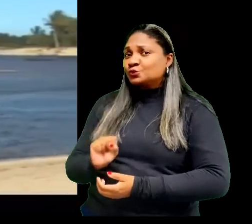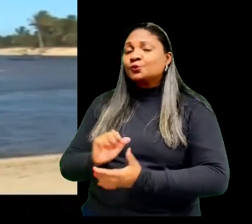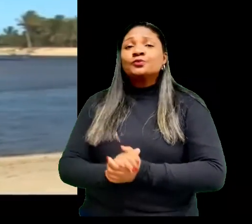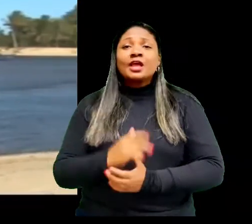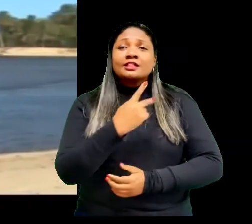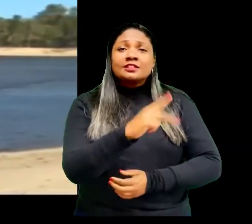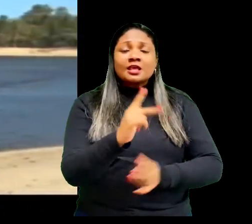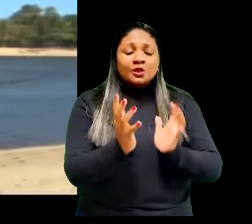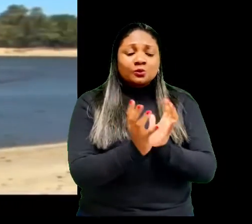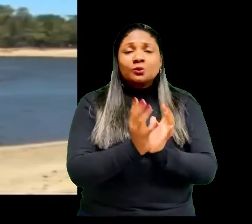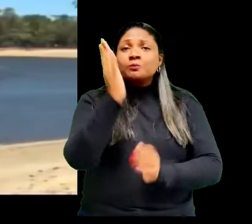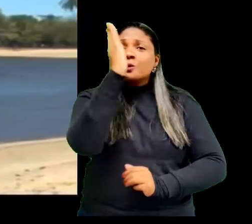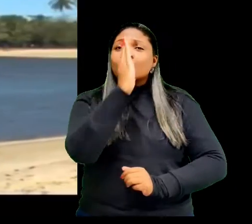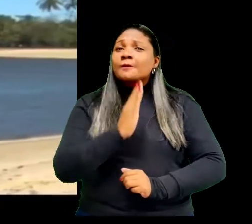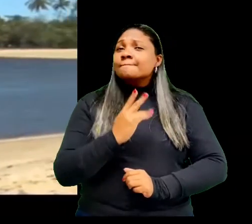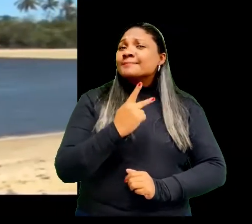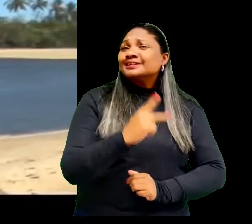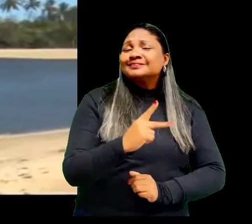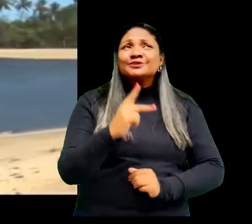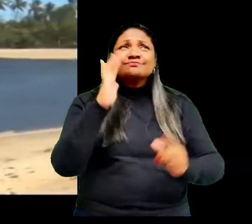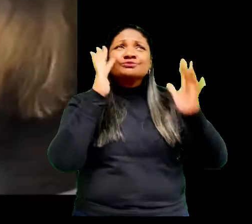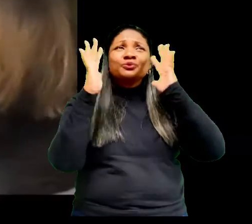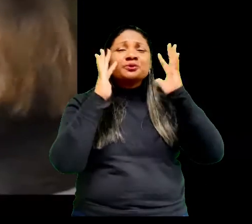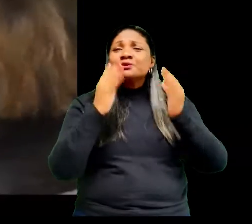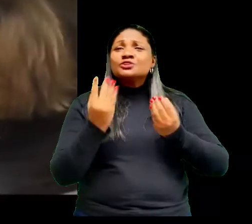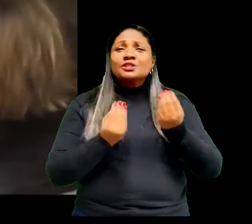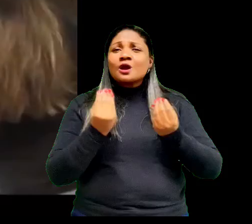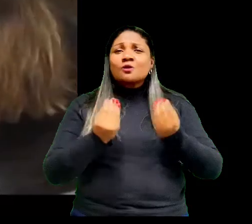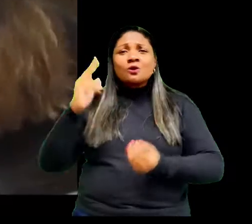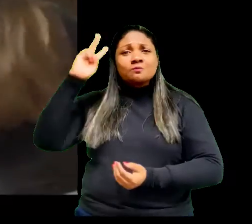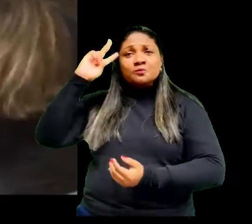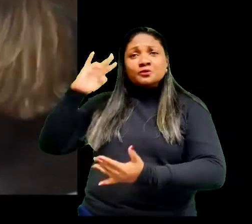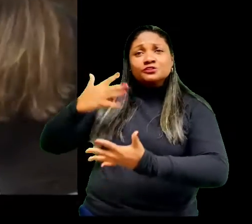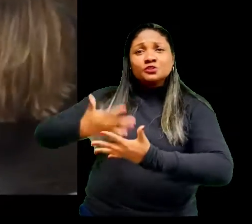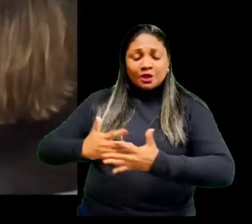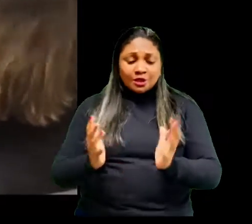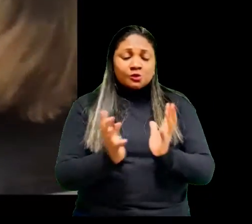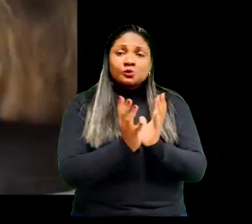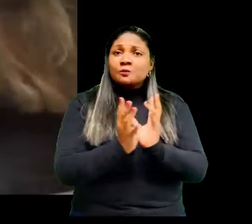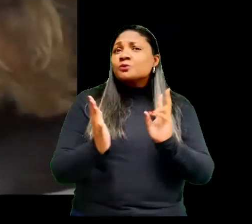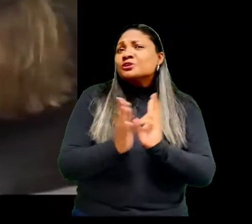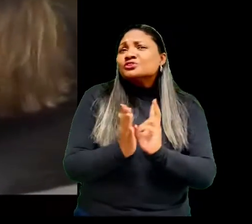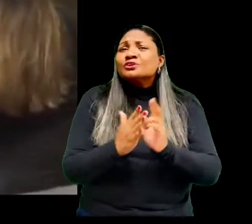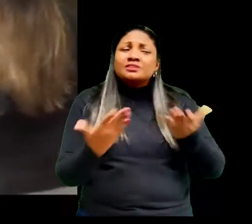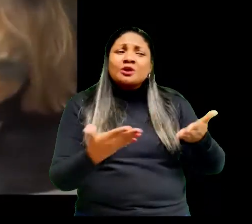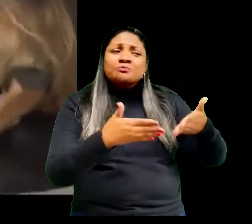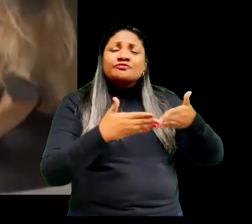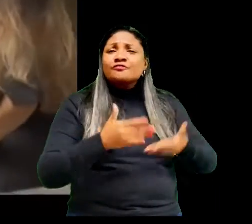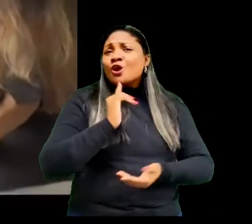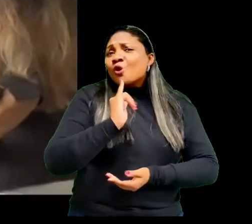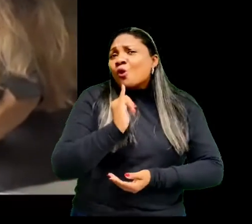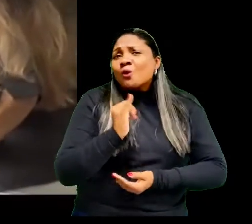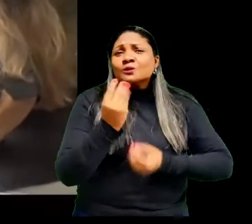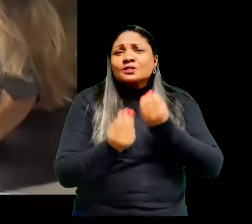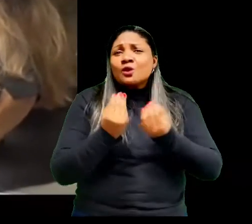Os próprios brasileiros não têm ideia da história do povo pataxó. Então eu queria que você falasse, Nayara, como